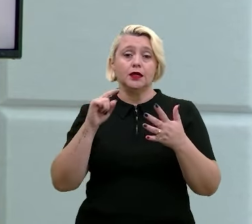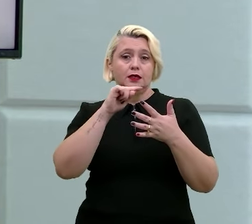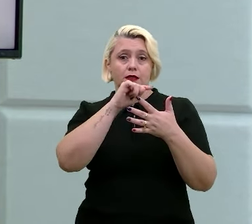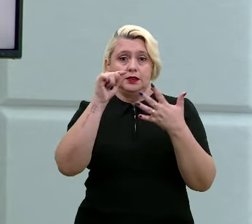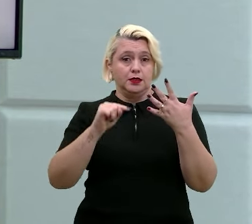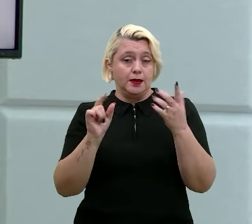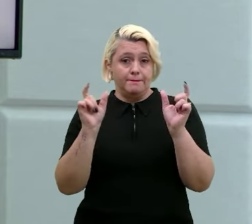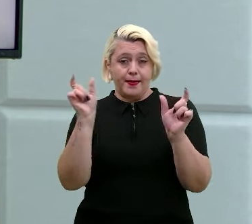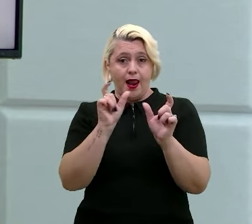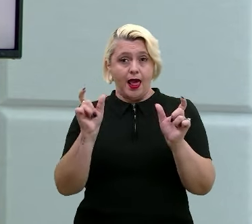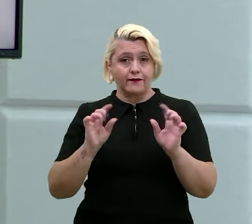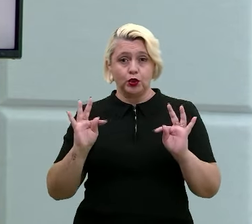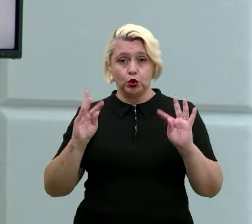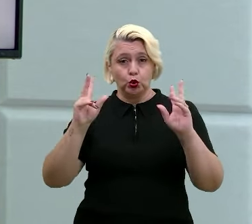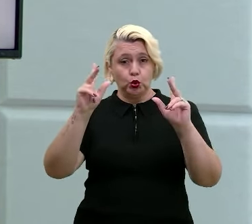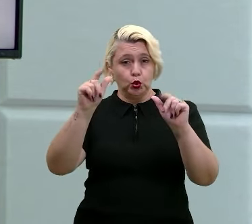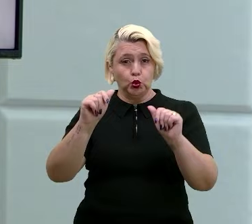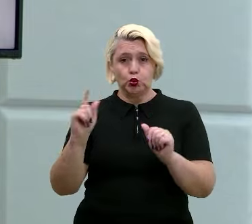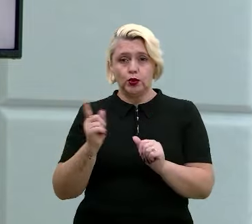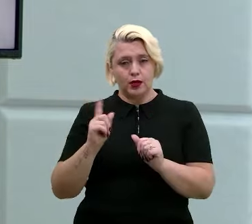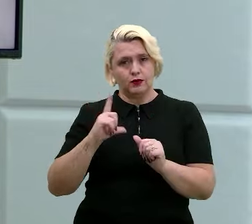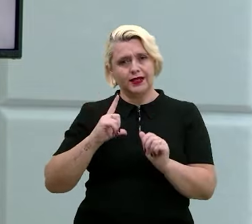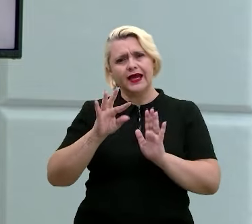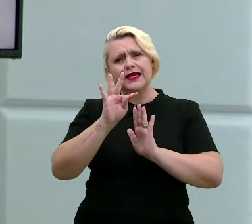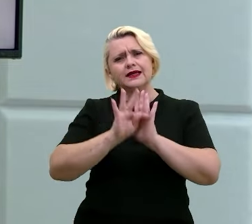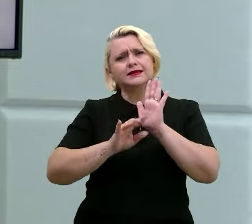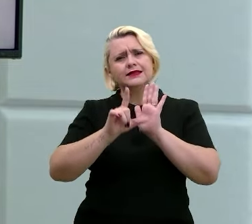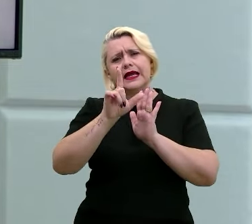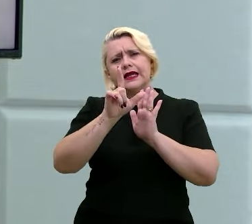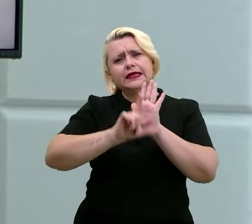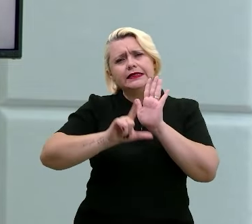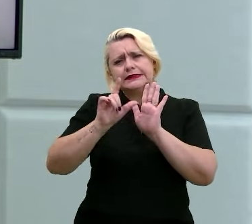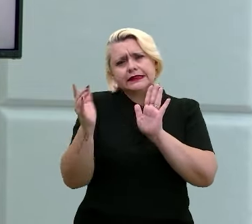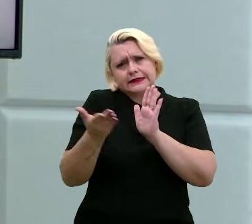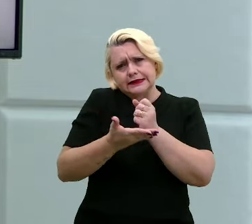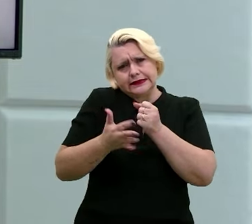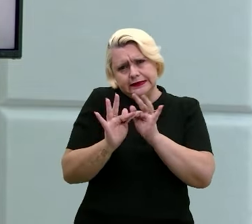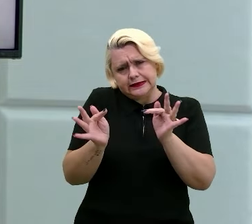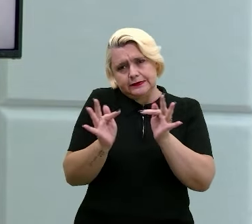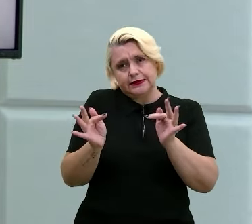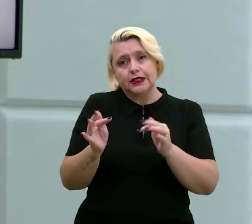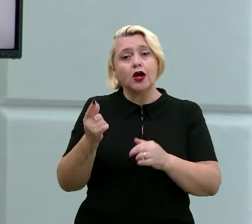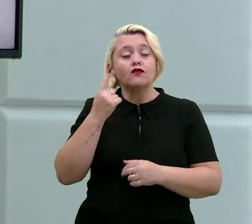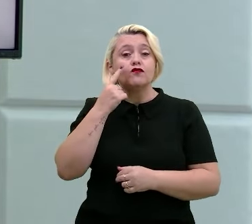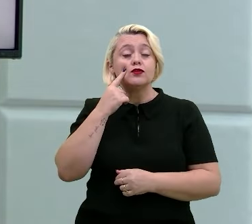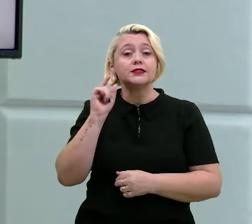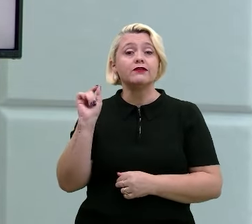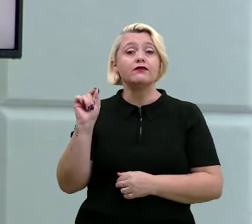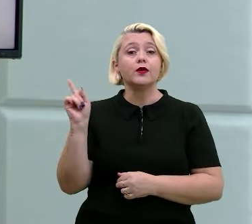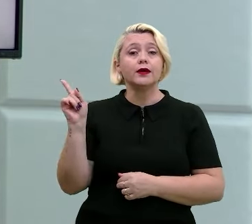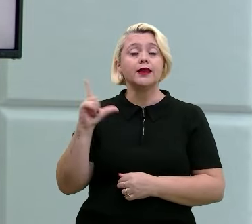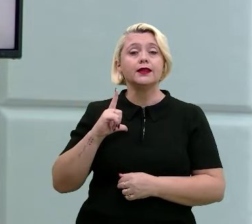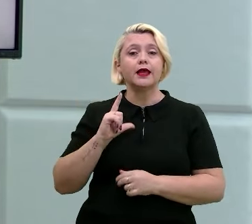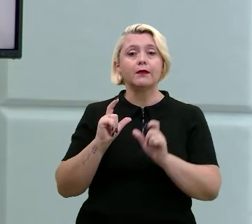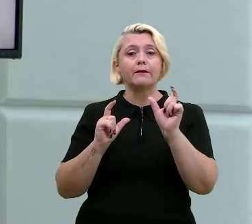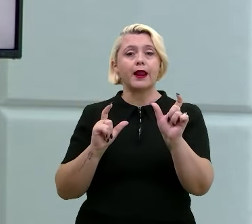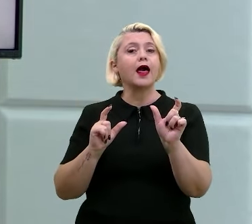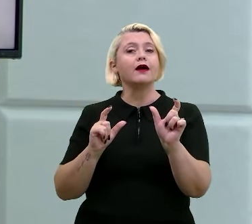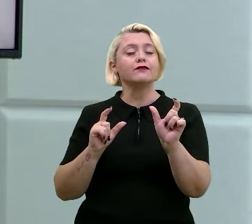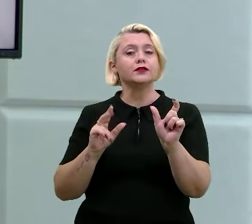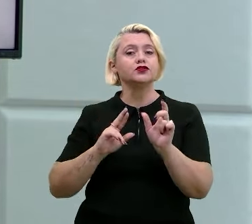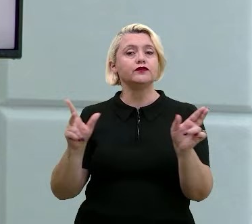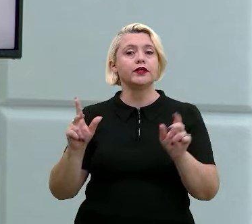falei para vocês, mas é uma listinha assim básica. E você vê que o mais diferente que tem aqui é o porquanto. O que que